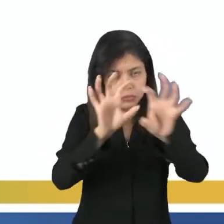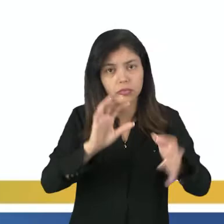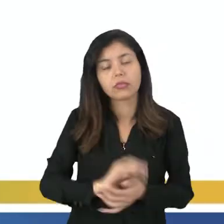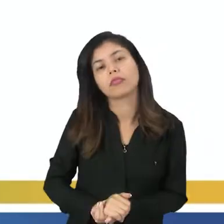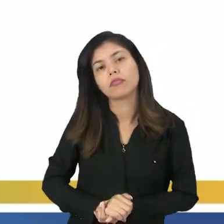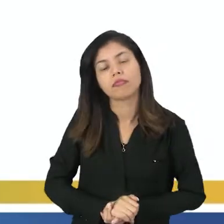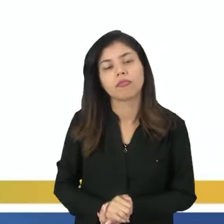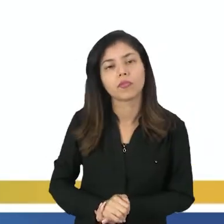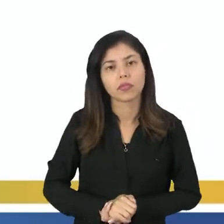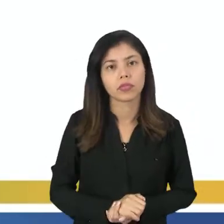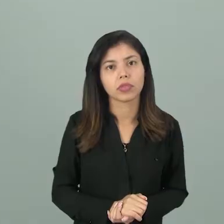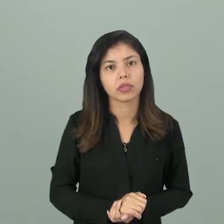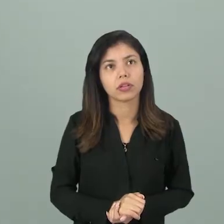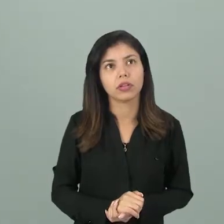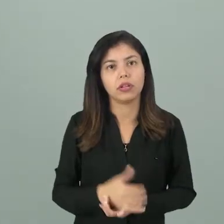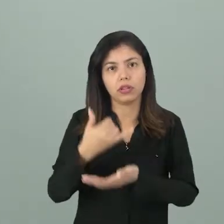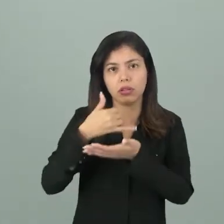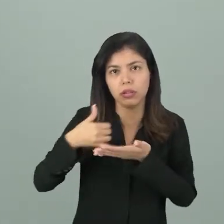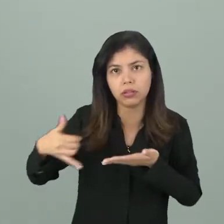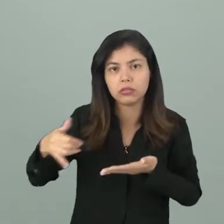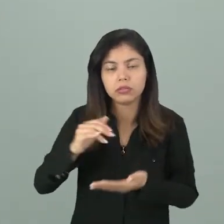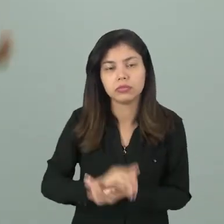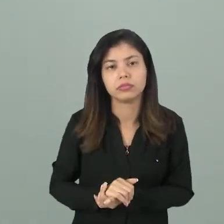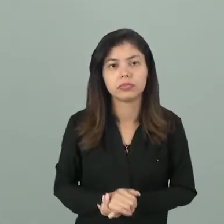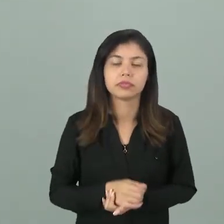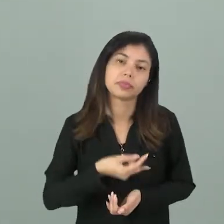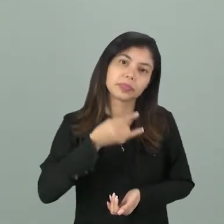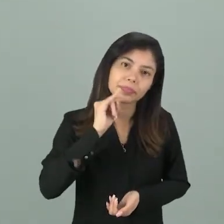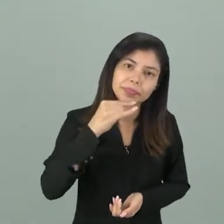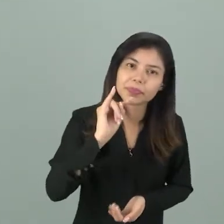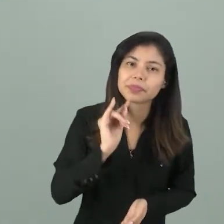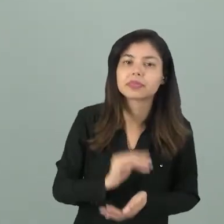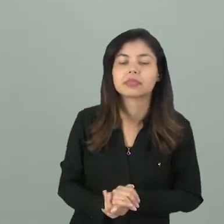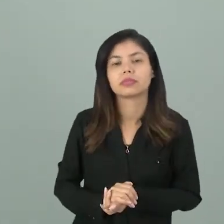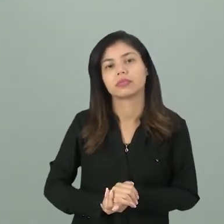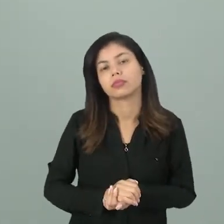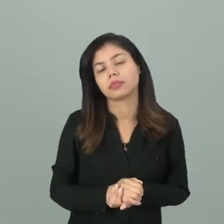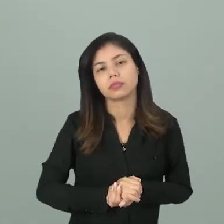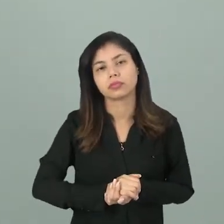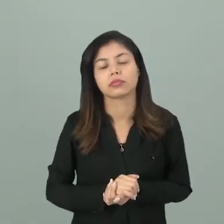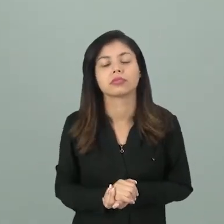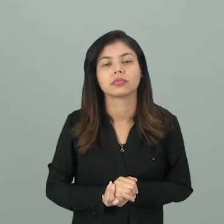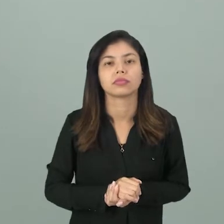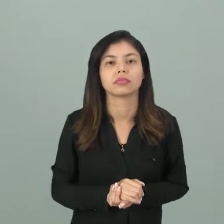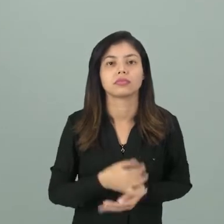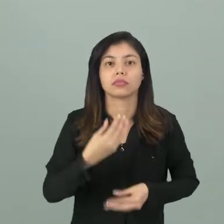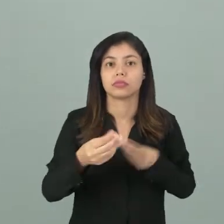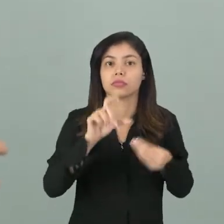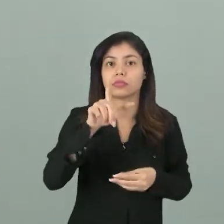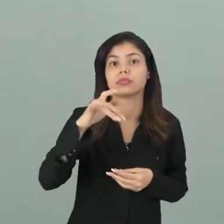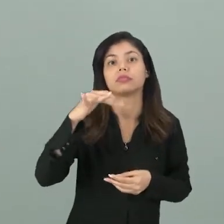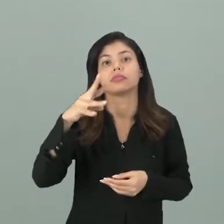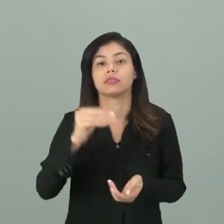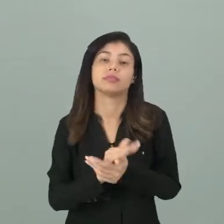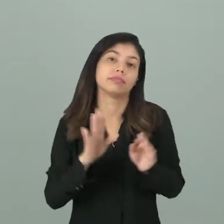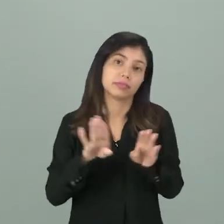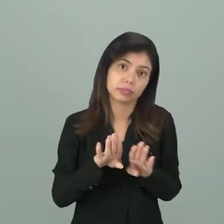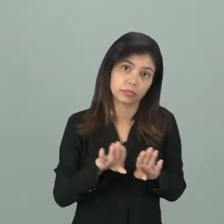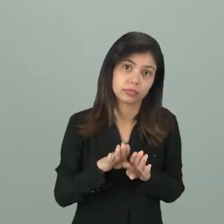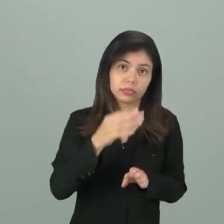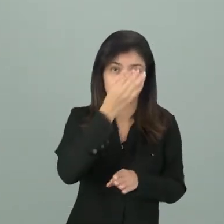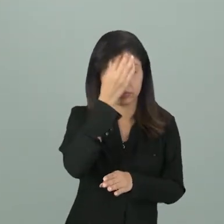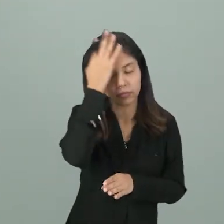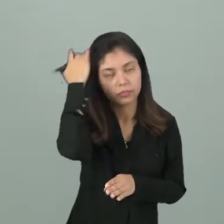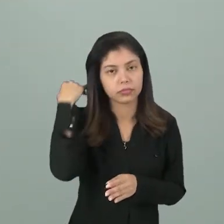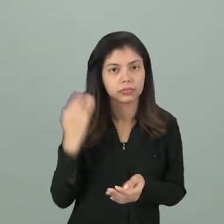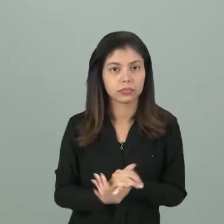exemplo, drogas, né? Bebidas alcoólicas, tanto as listas quanto as ilícitas, né? Os tipos